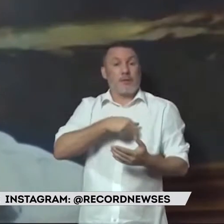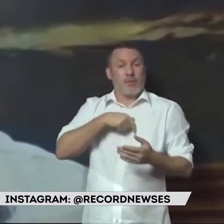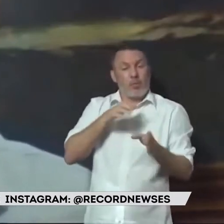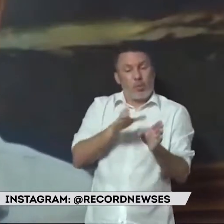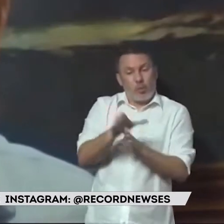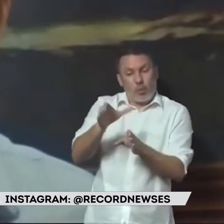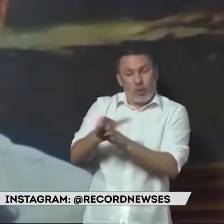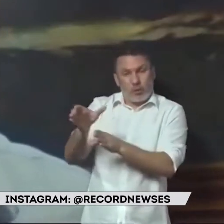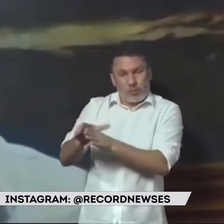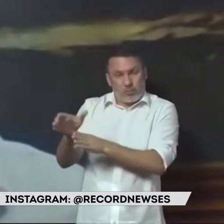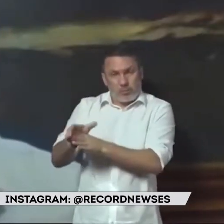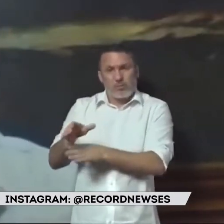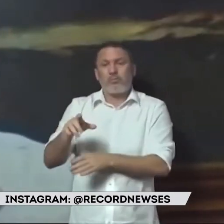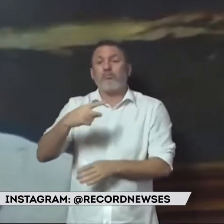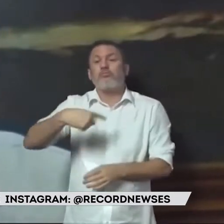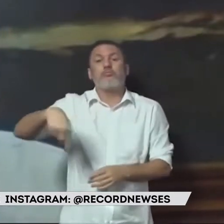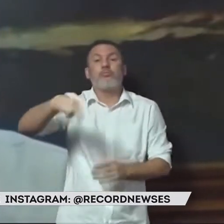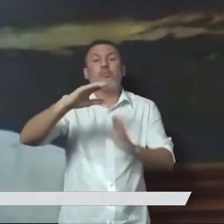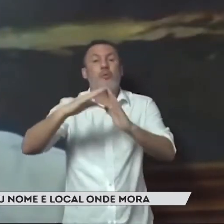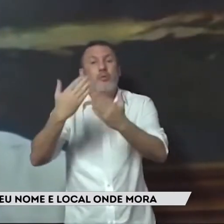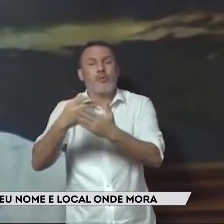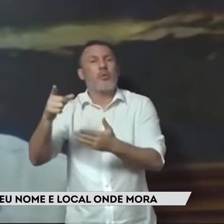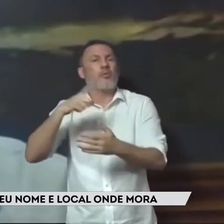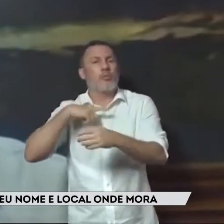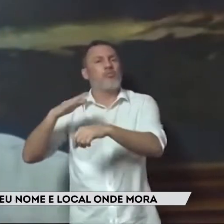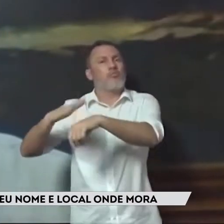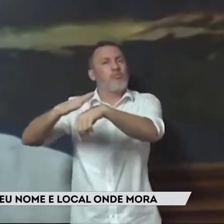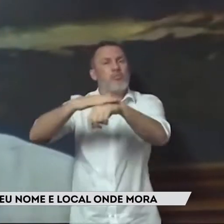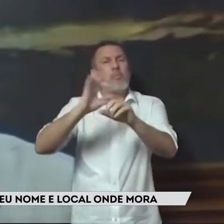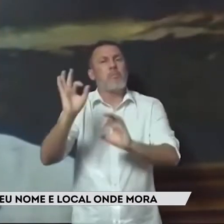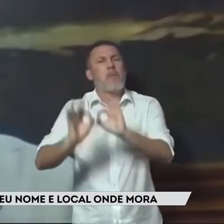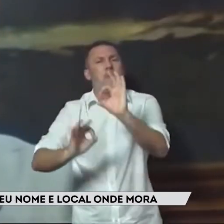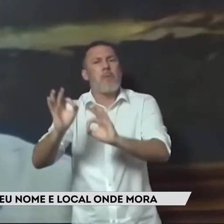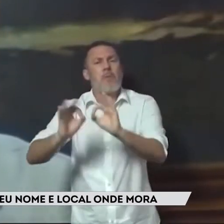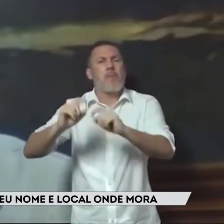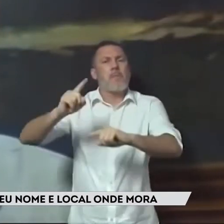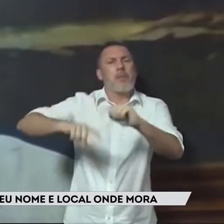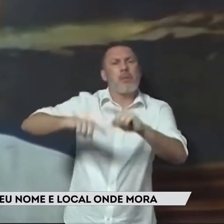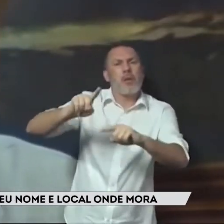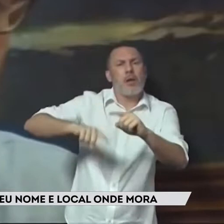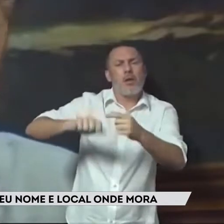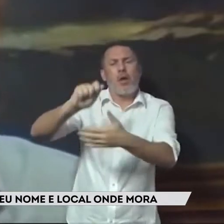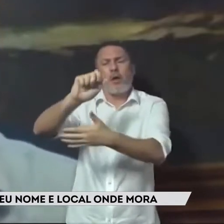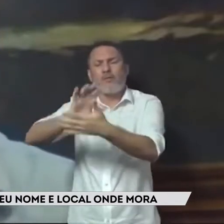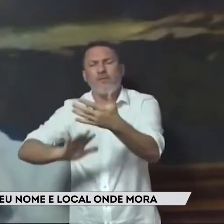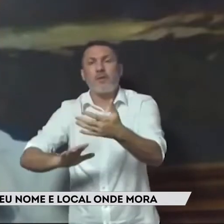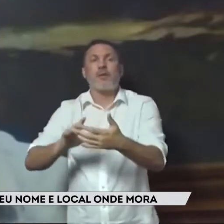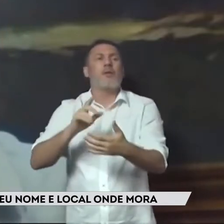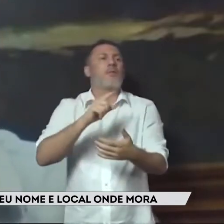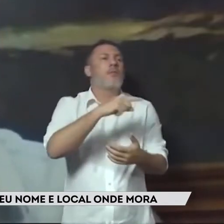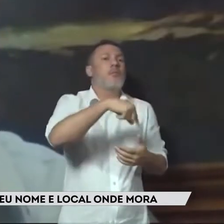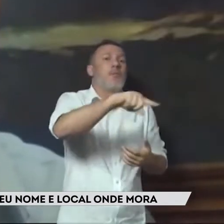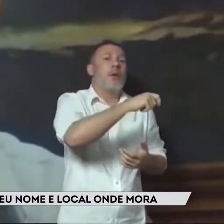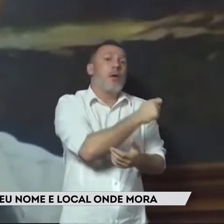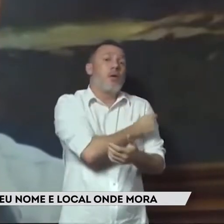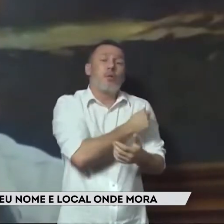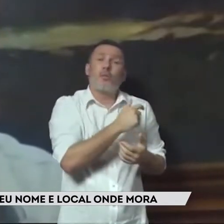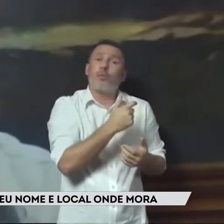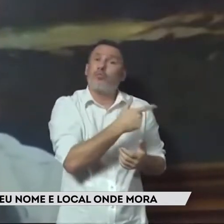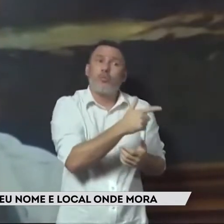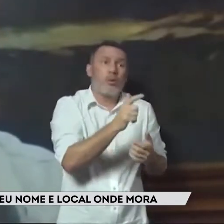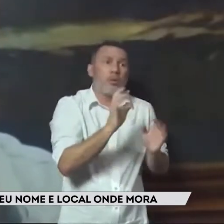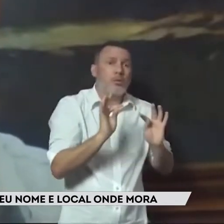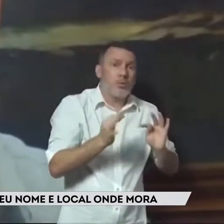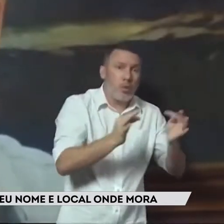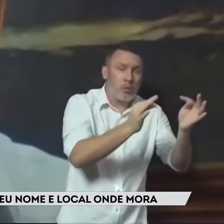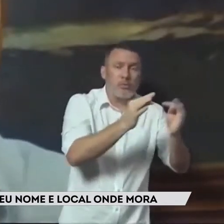sem pedagógicos, sem uso de tecnologia e oferecendo aos alunos numa estratégia, numa logística que